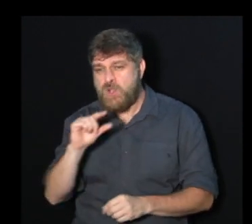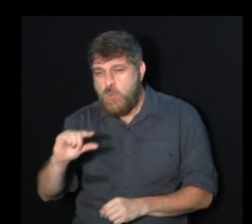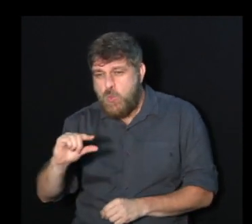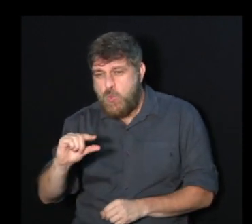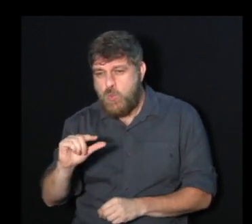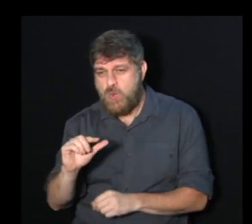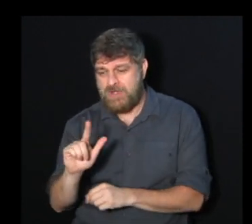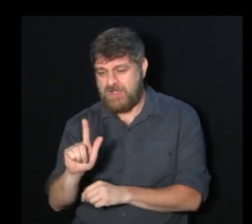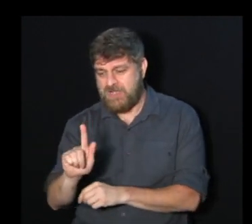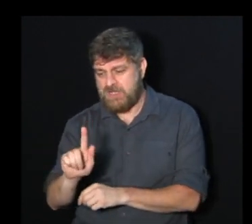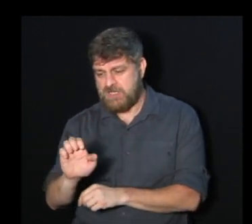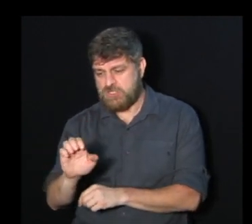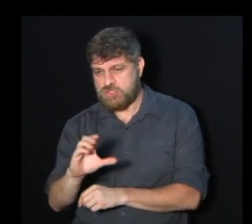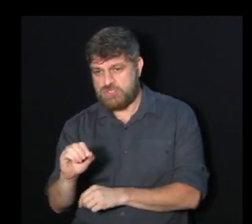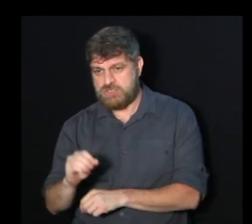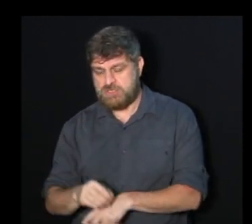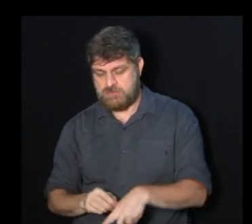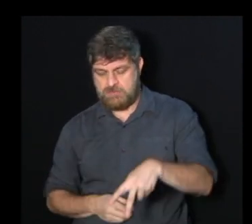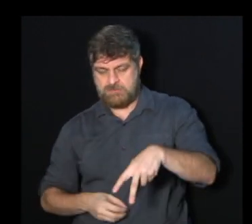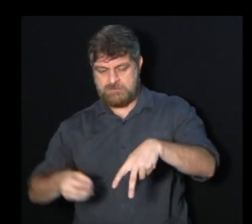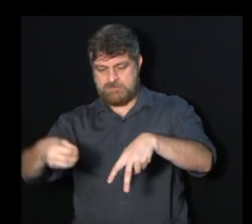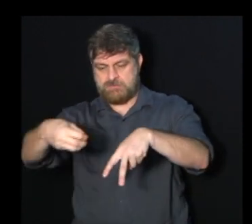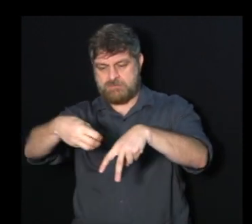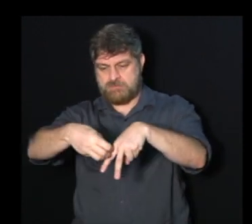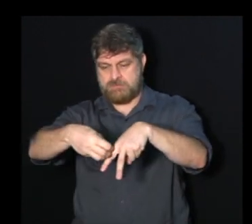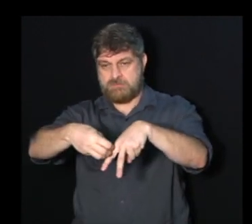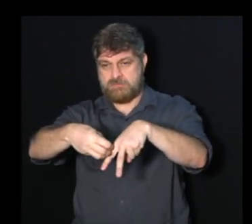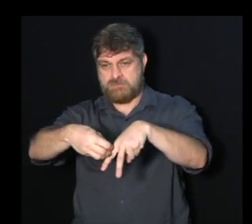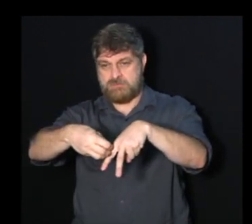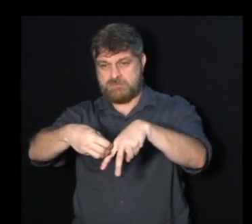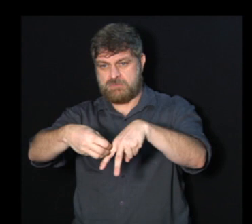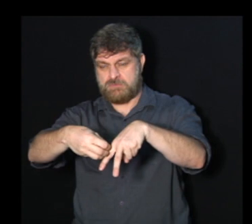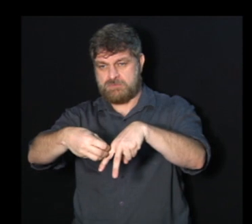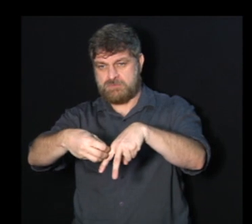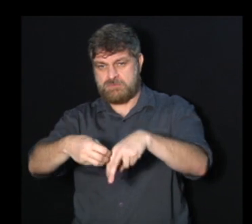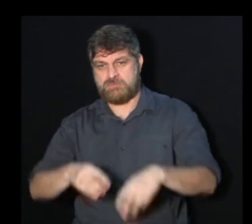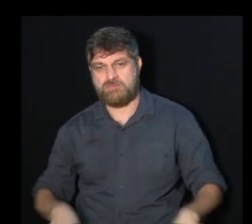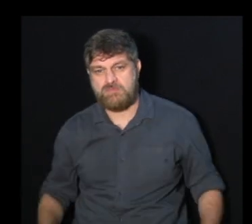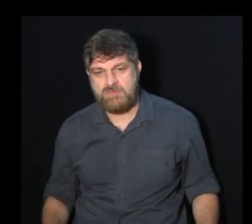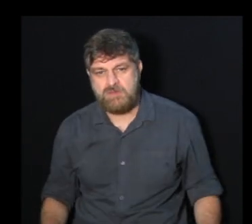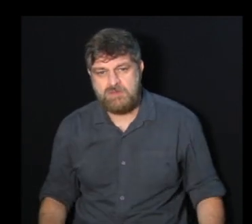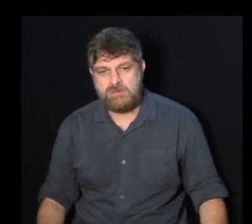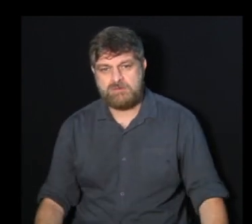compressão, levanta esse joelho, a tendência é que tenha uma melhora legal aí também, tá?